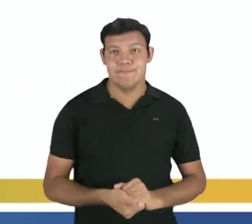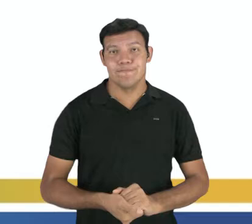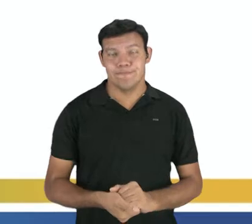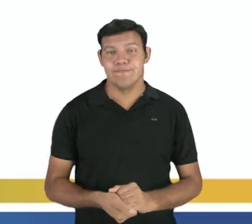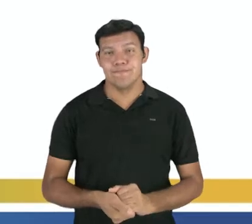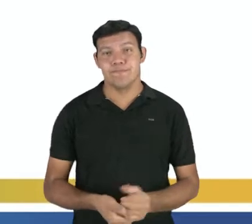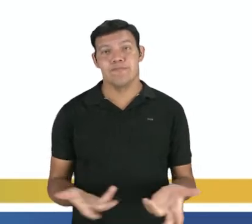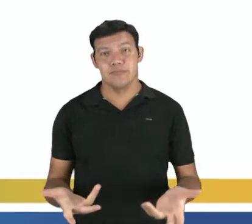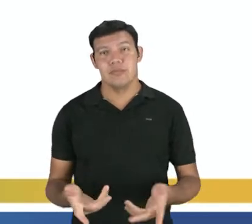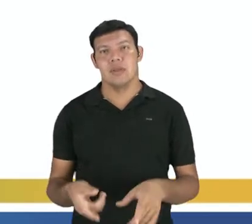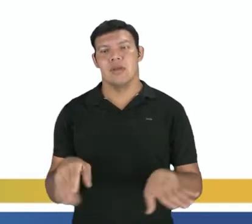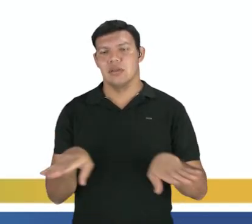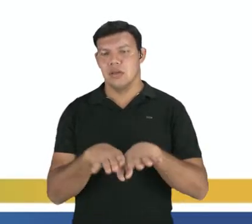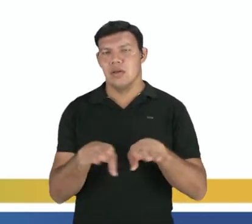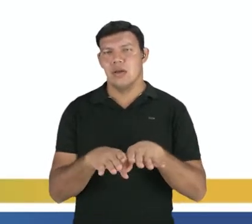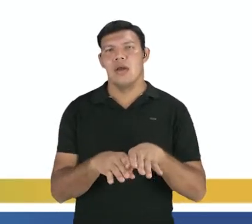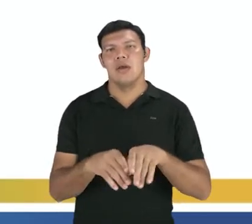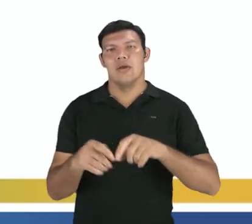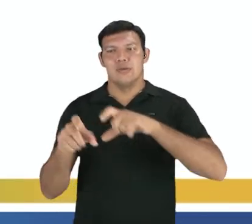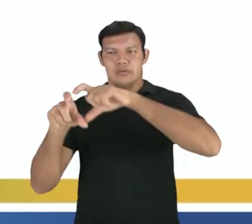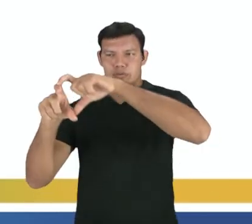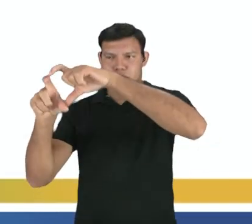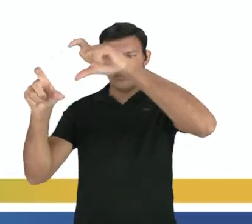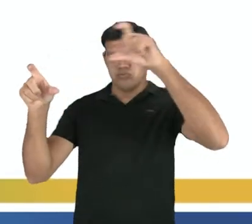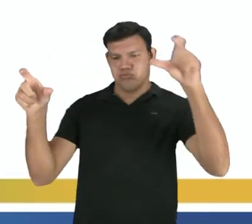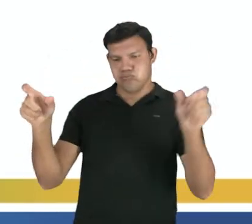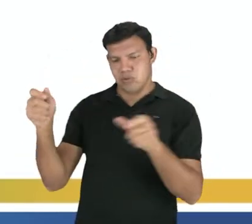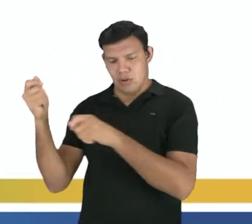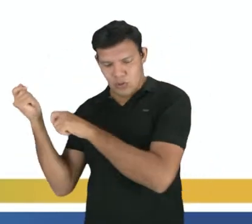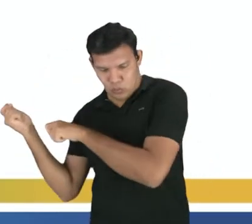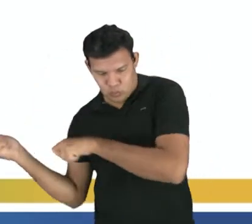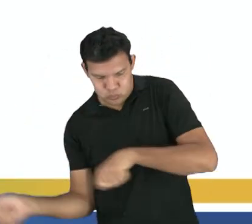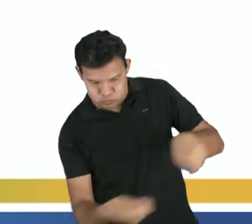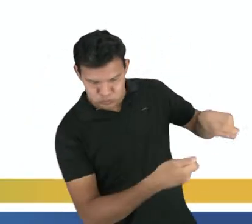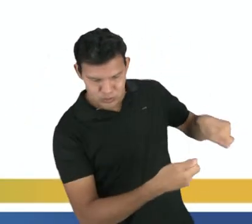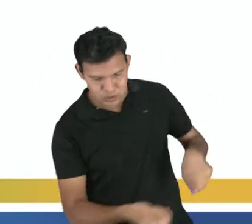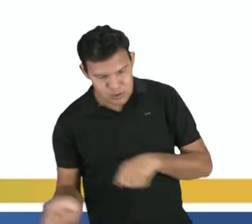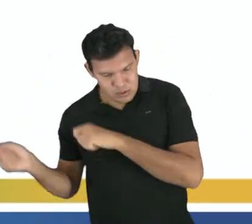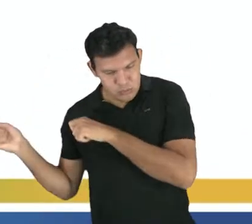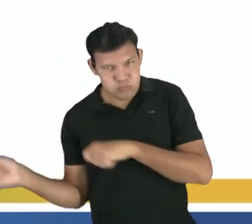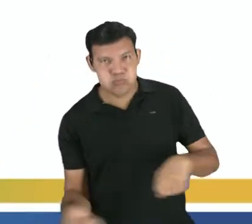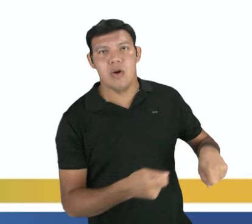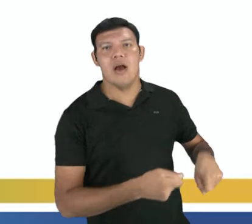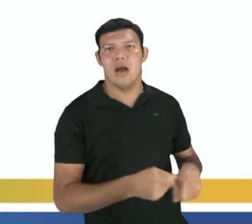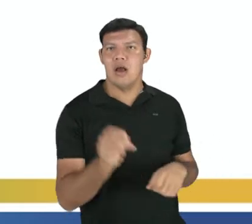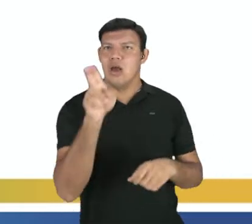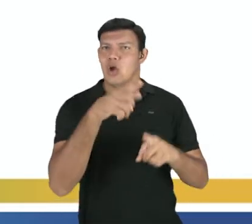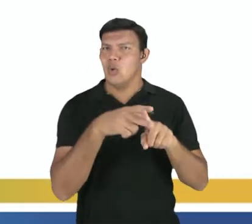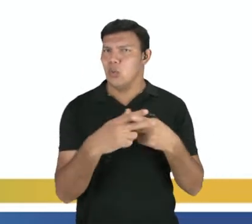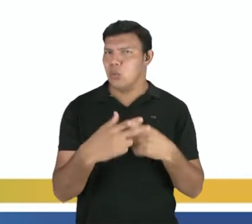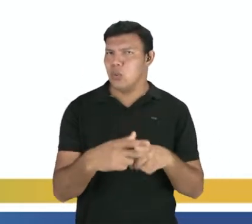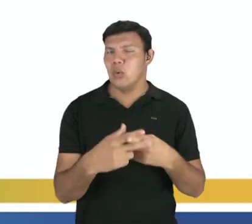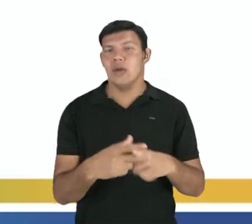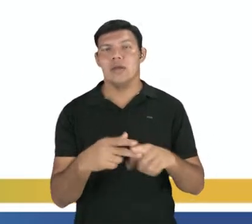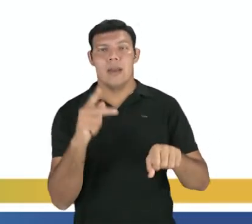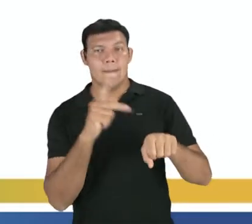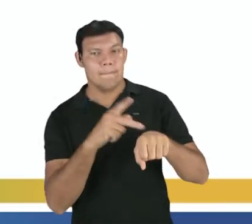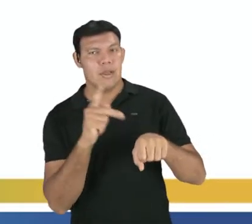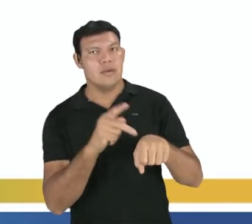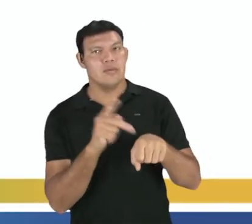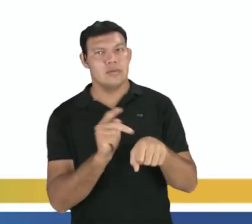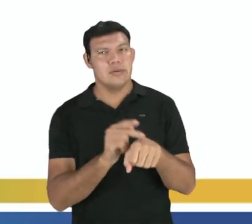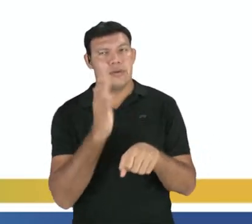que ele tem uma foice, né? Então nós vamos ter esses instrumentos de pedras, assim, eles começam a ser mais desenvolvidos,